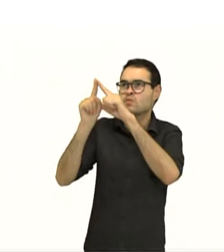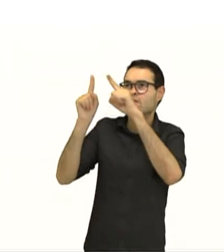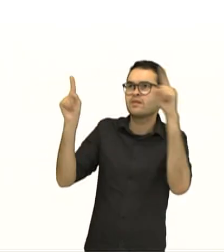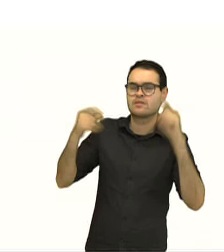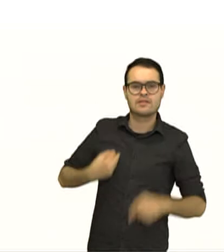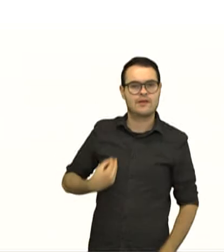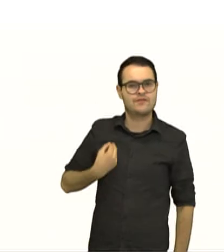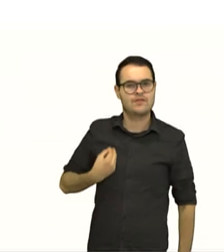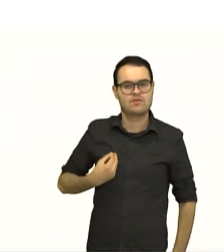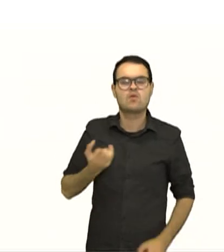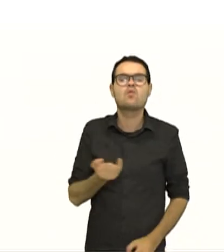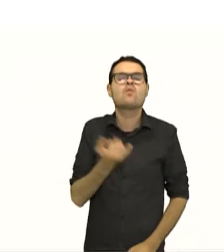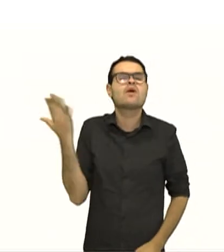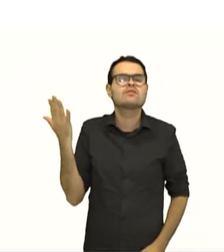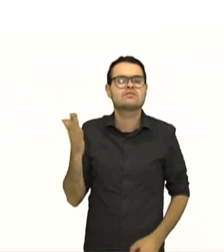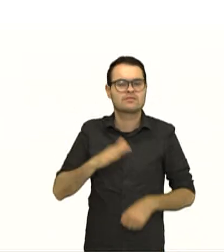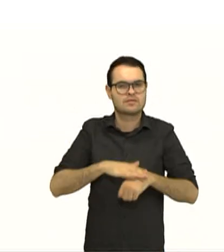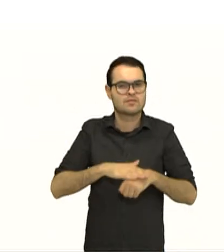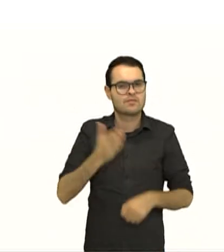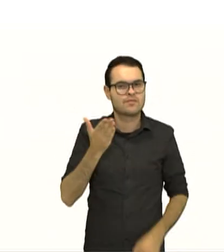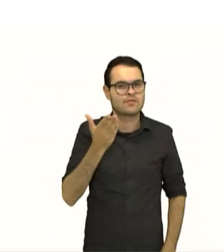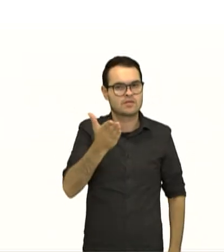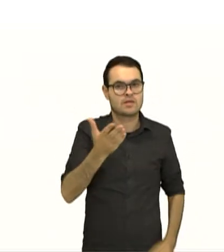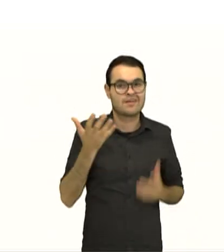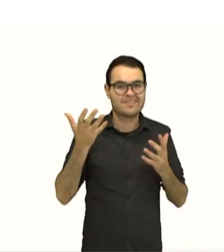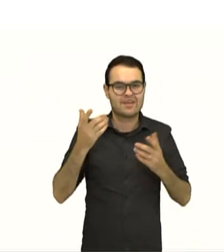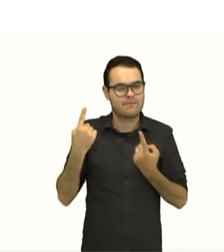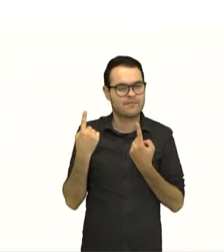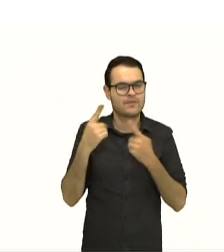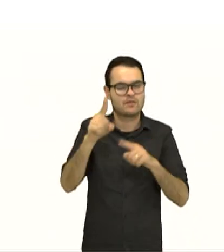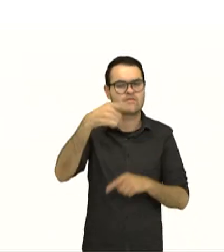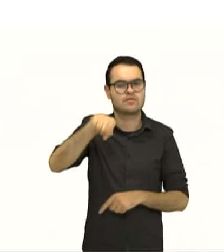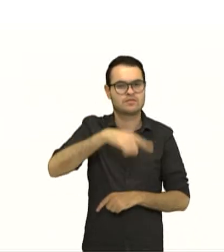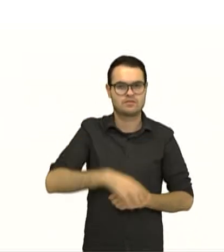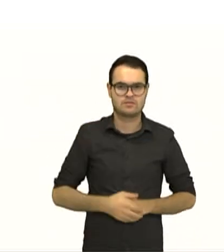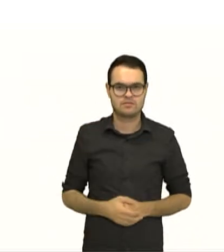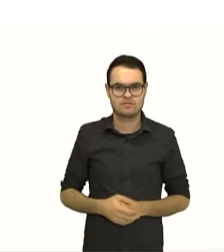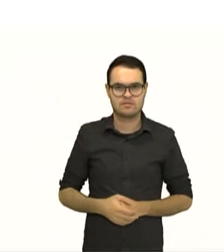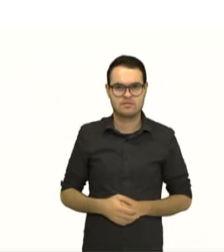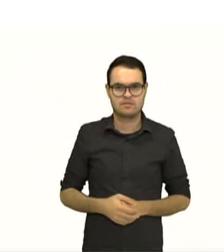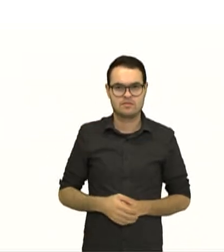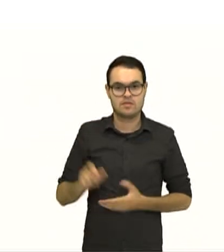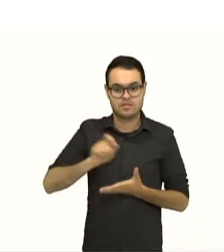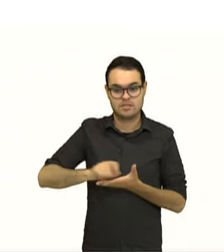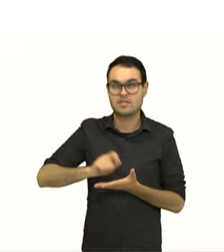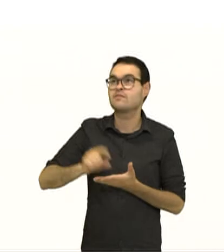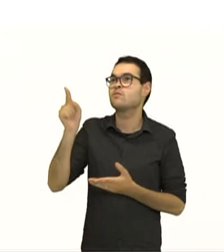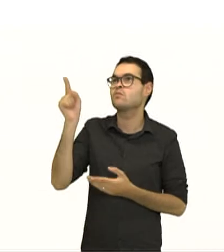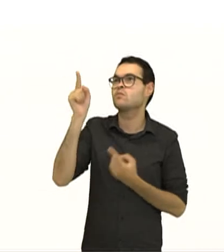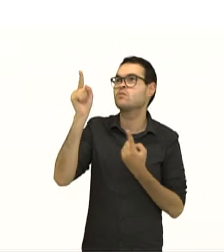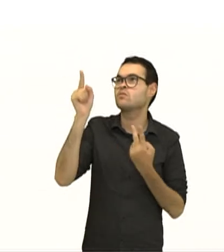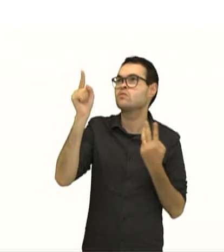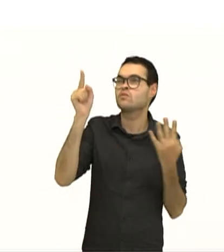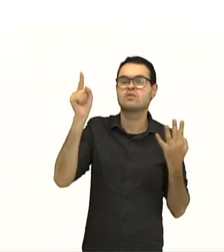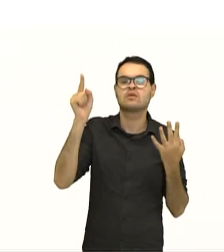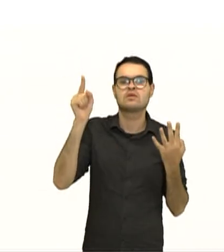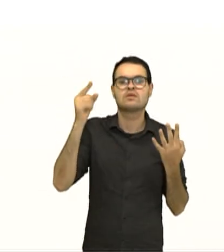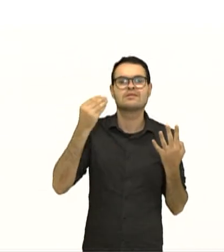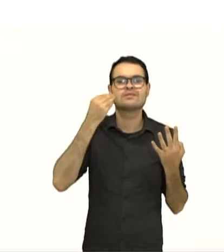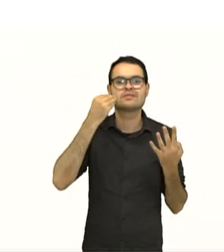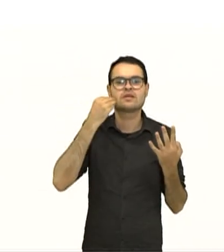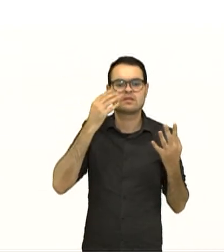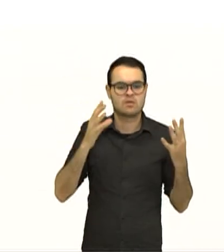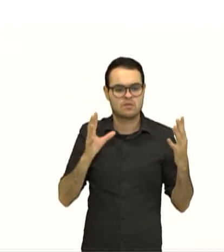eles? Tempo para vocês, mas a prof quer lançar um desafio junto aqui. Além de escrever quantos são, tenta escrever uma